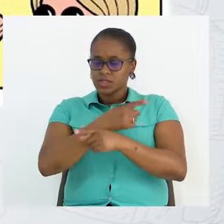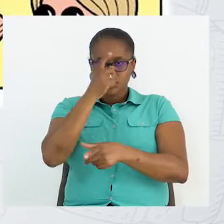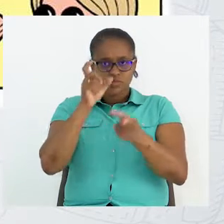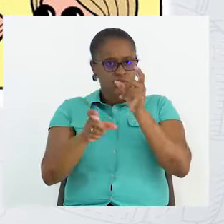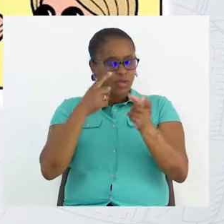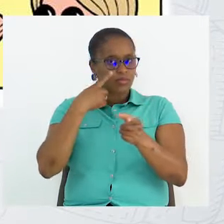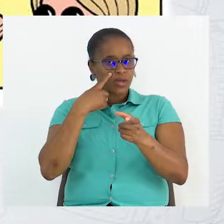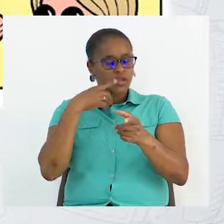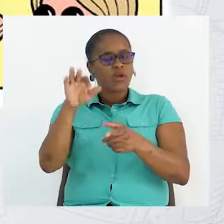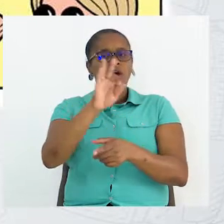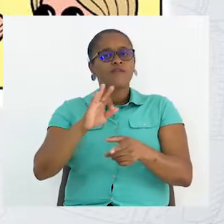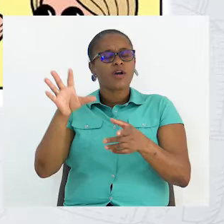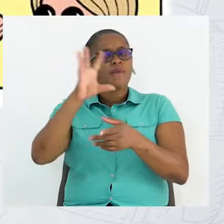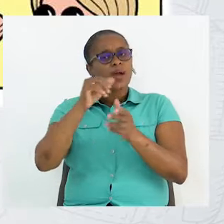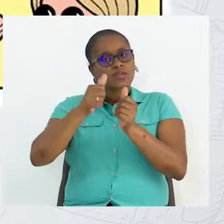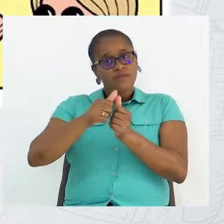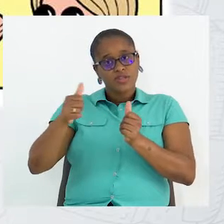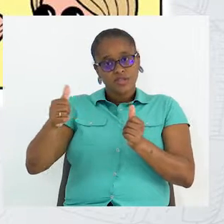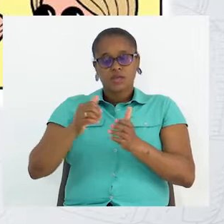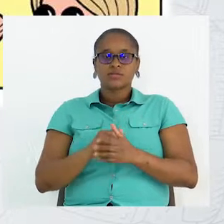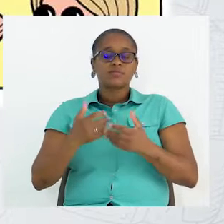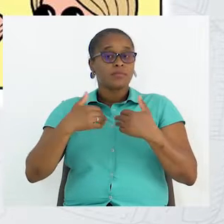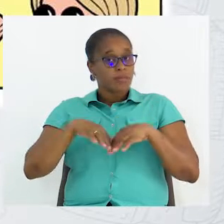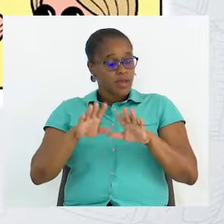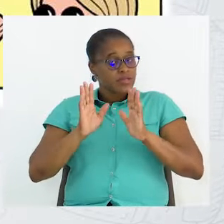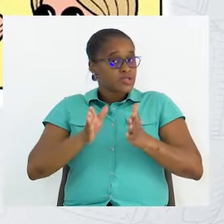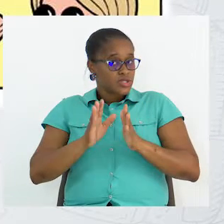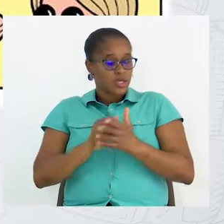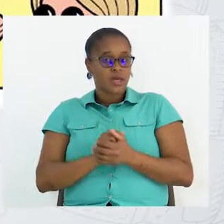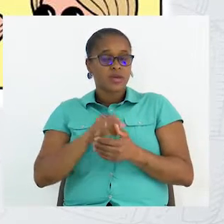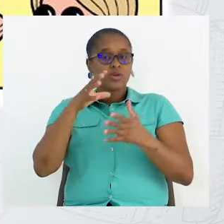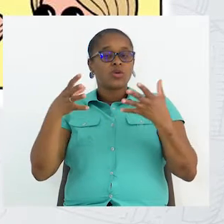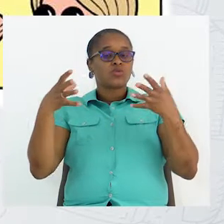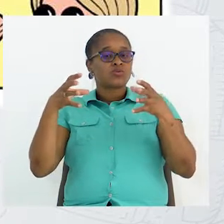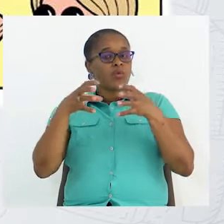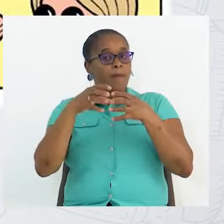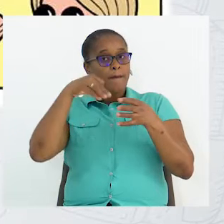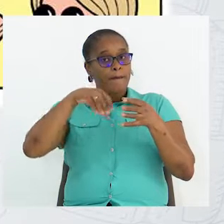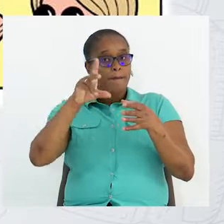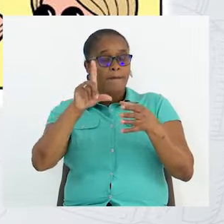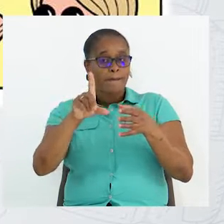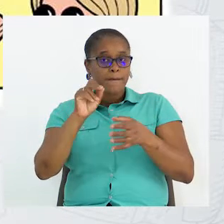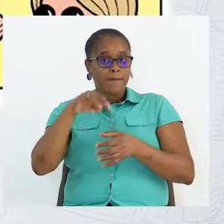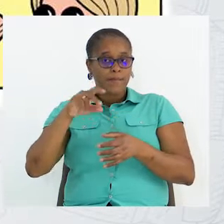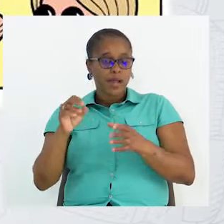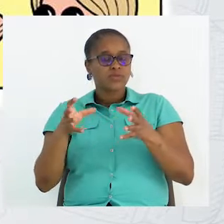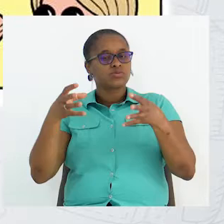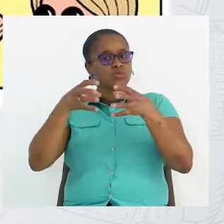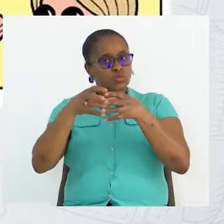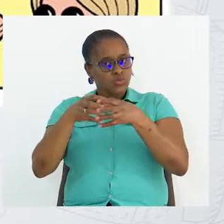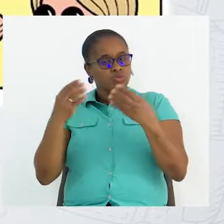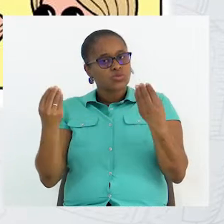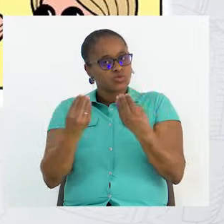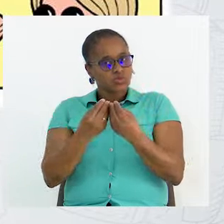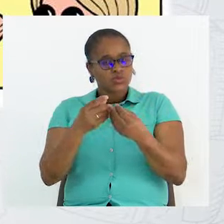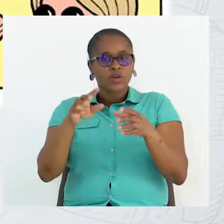forma mais afastada. Já no plano conjunto, faz-se o enquadramento e as imagens e